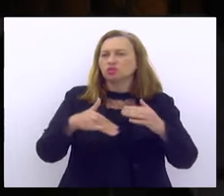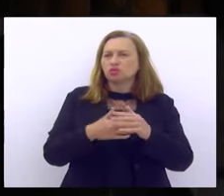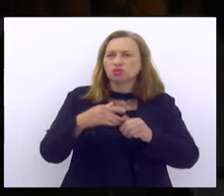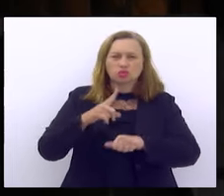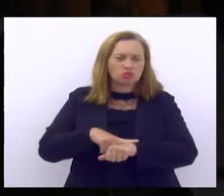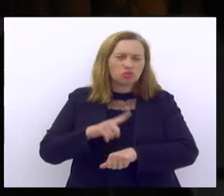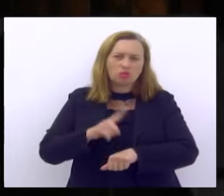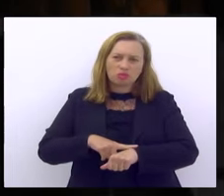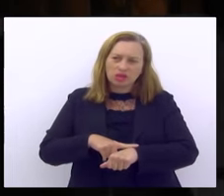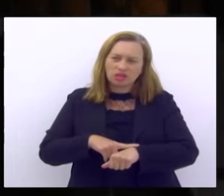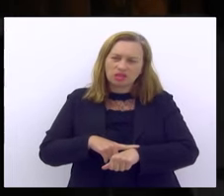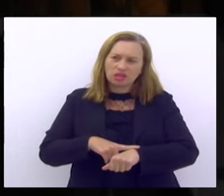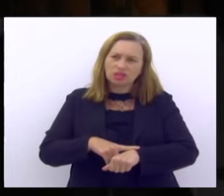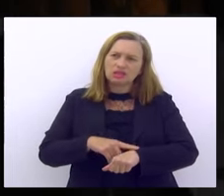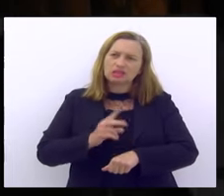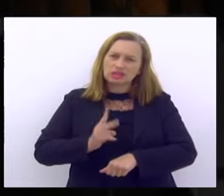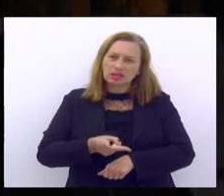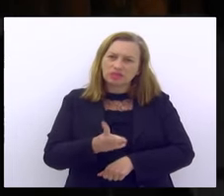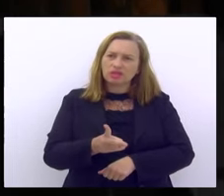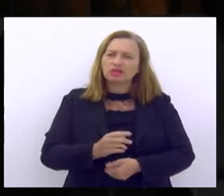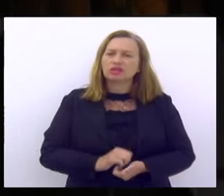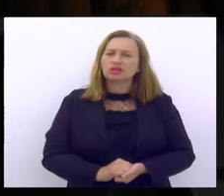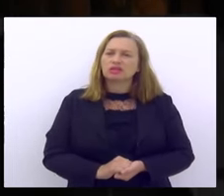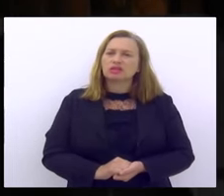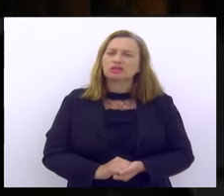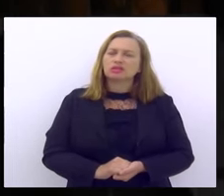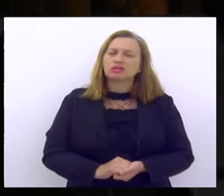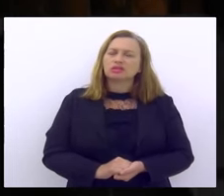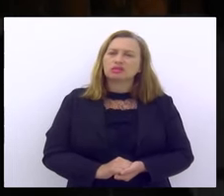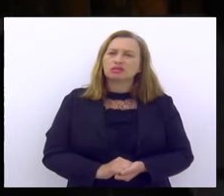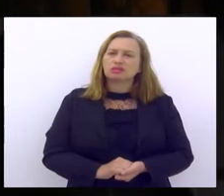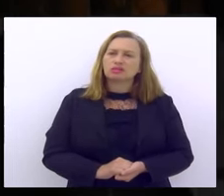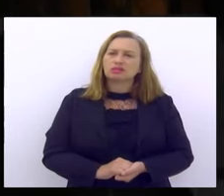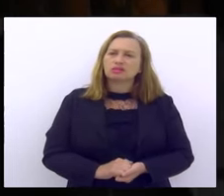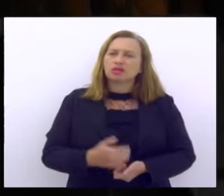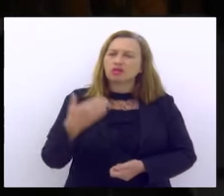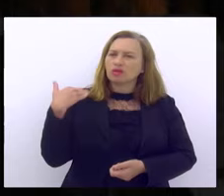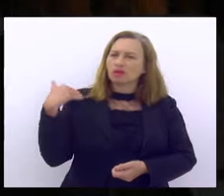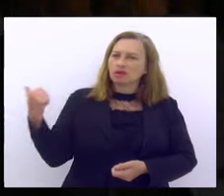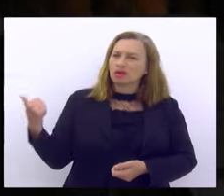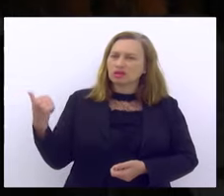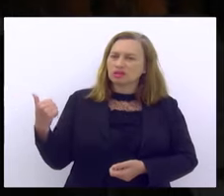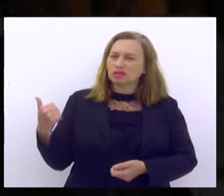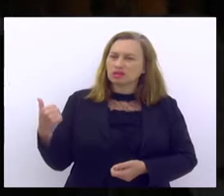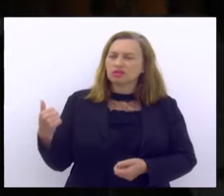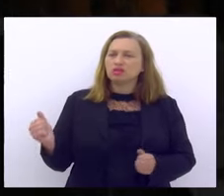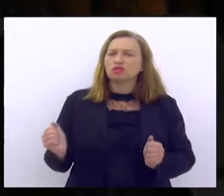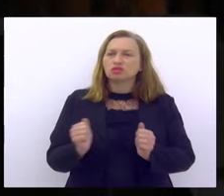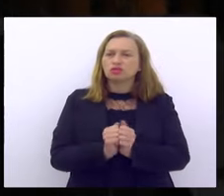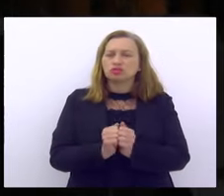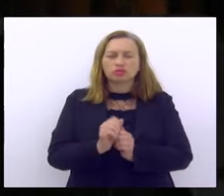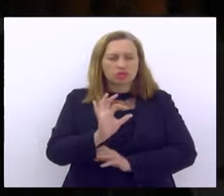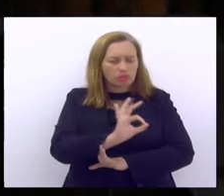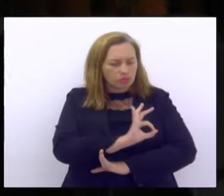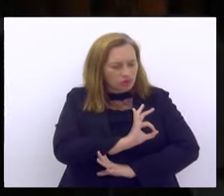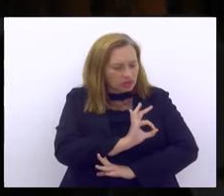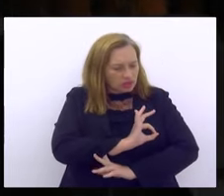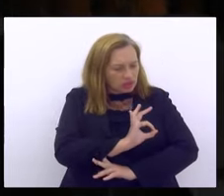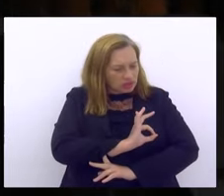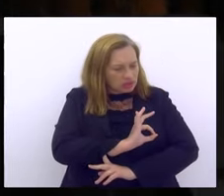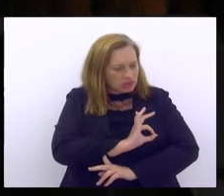momentos, incondicionalmente, esteve ao lado das forças de segurança, ao lado